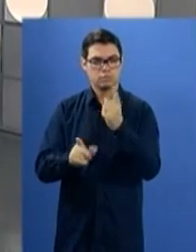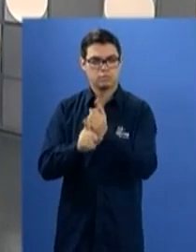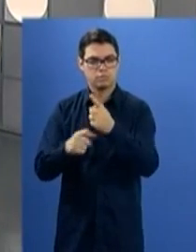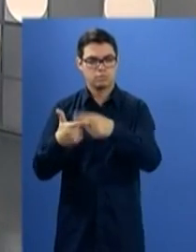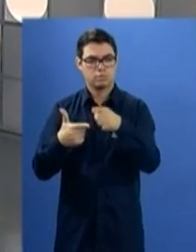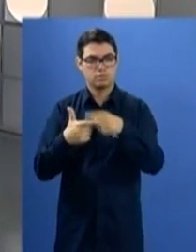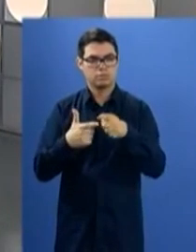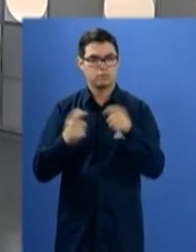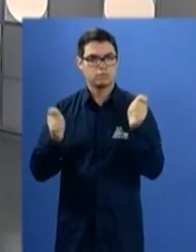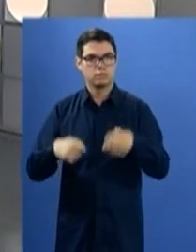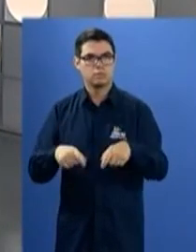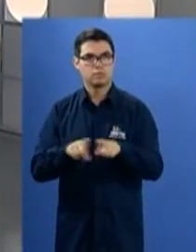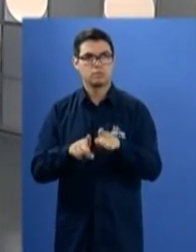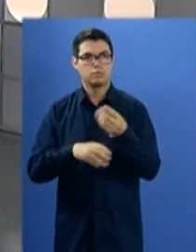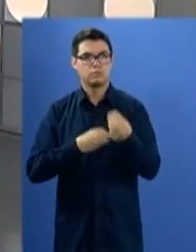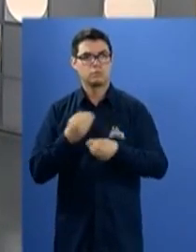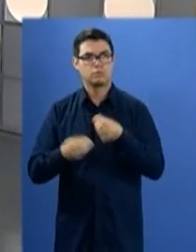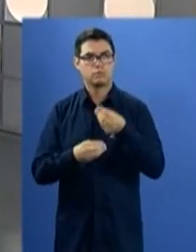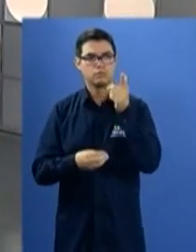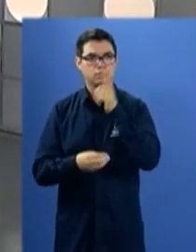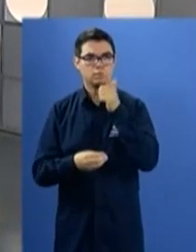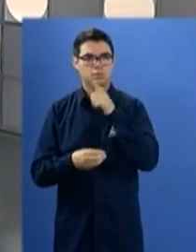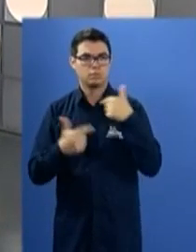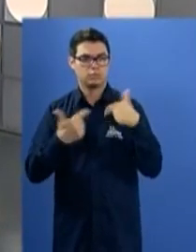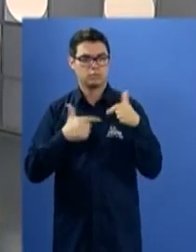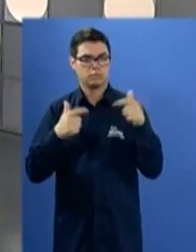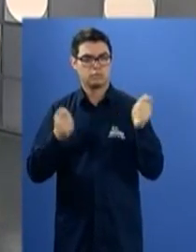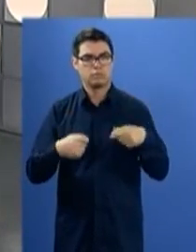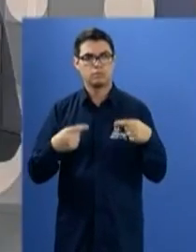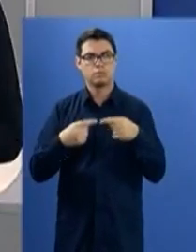a acompanhar os efeitos nas mudanças gerenciais de trabalho.